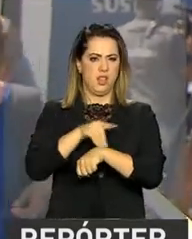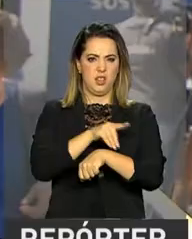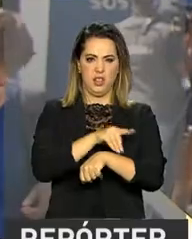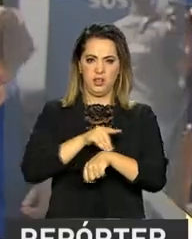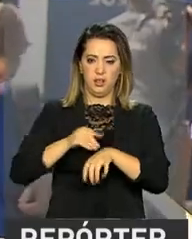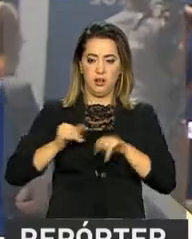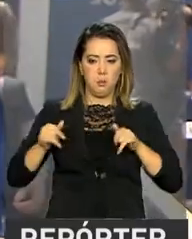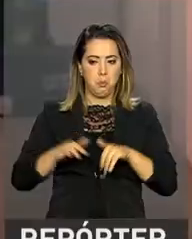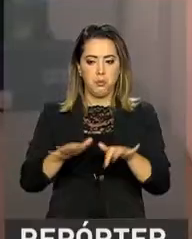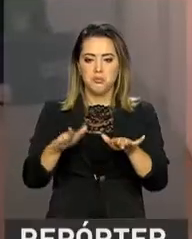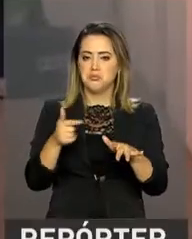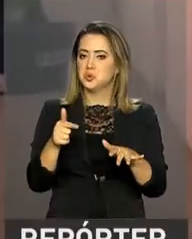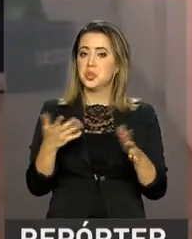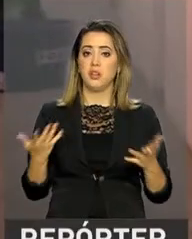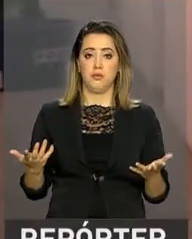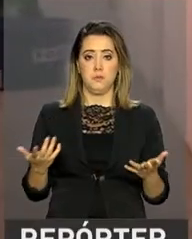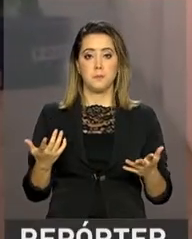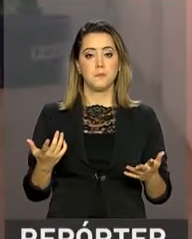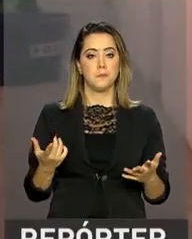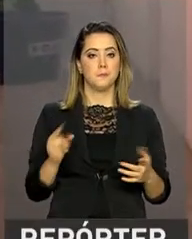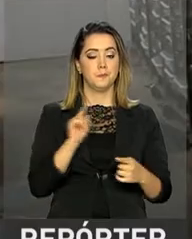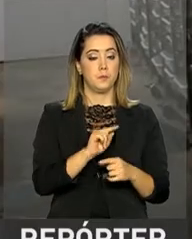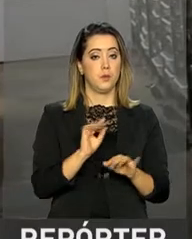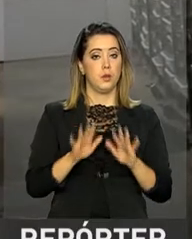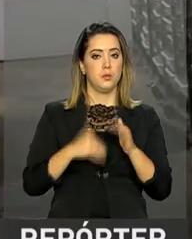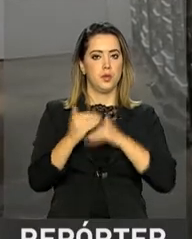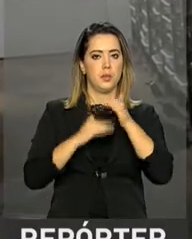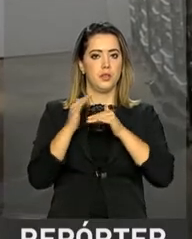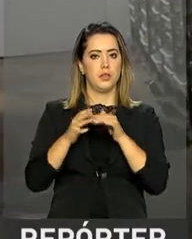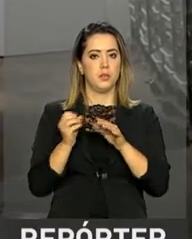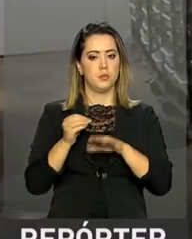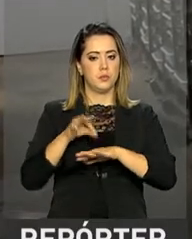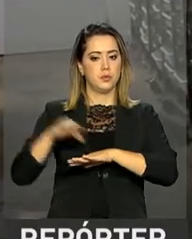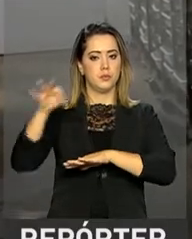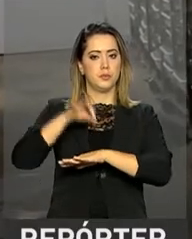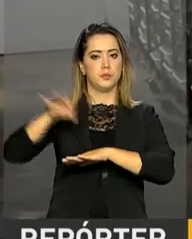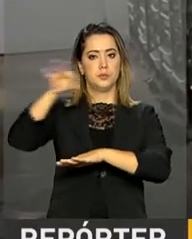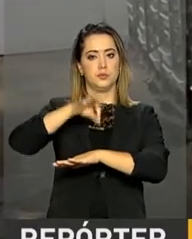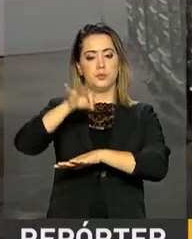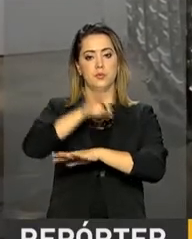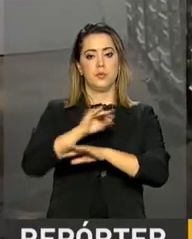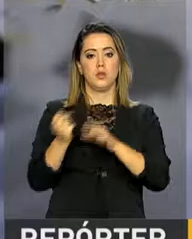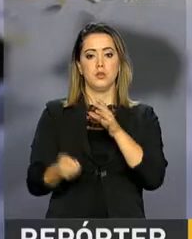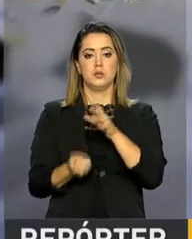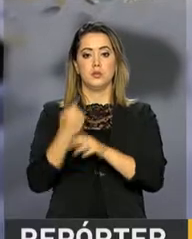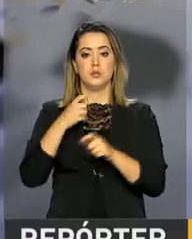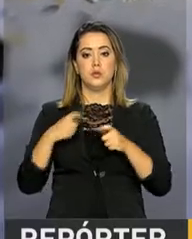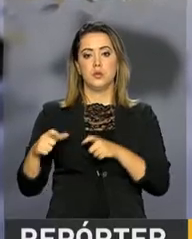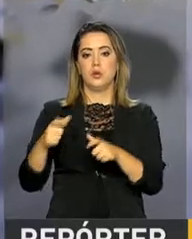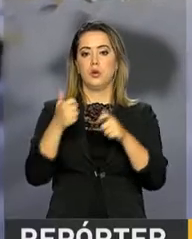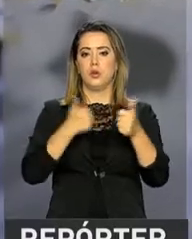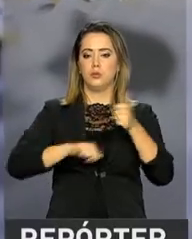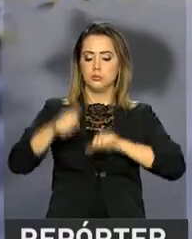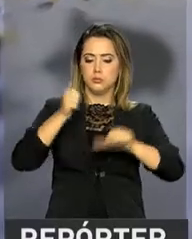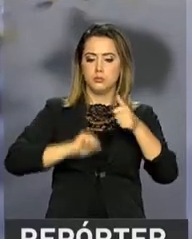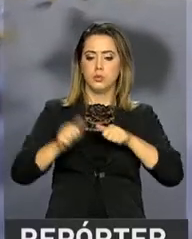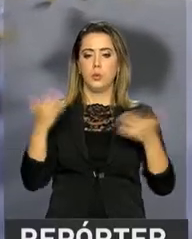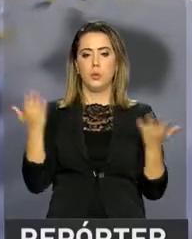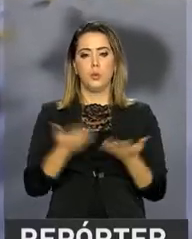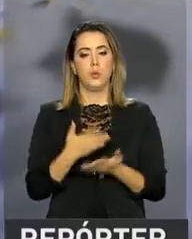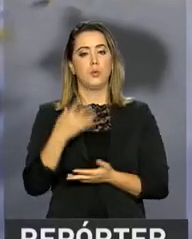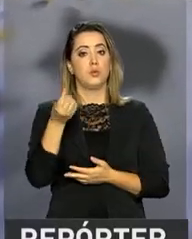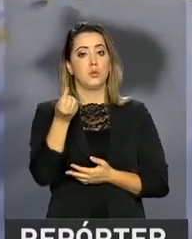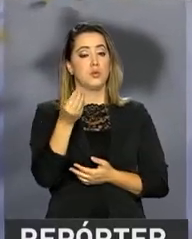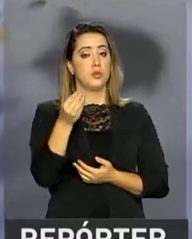acontecendo, epidemia local. Para aumentar a produção de mosquitos, a Fiocruz criou um grande laboratório. Atualmente, são